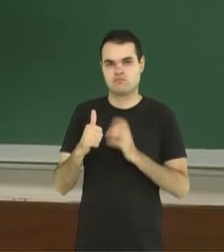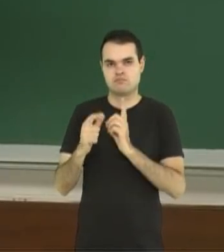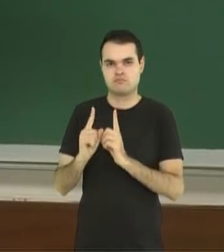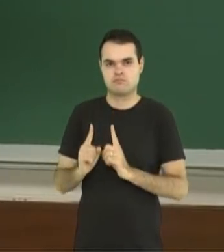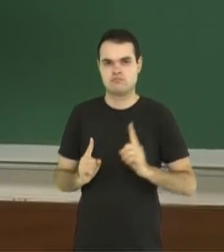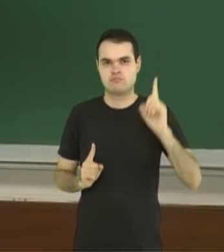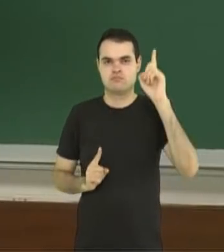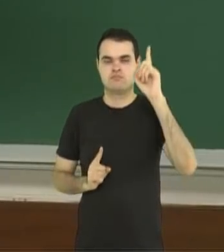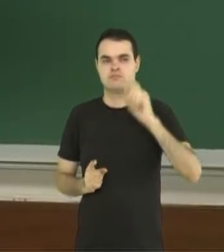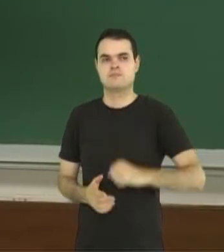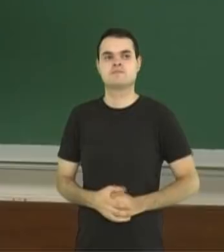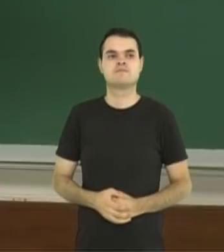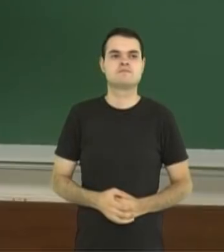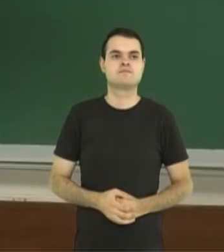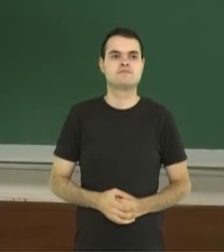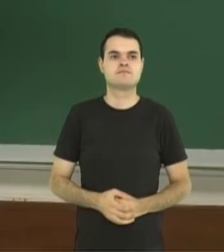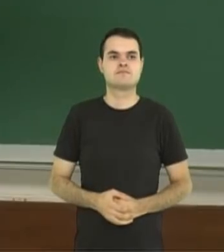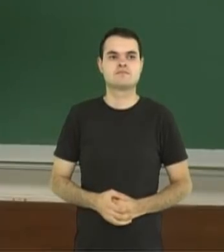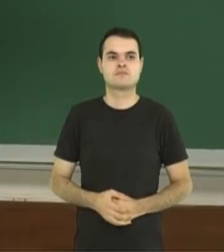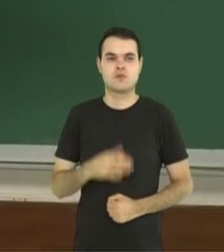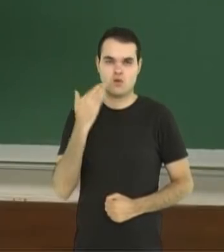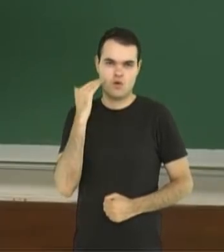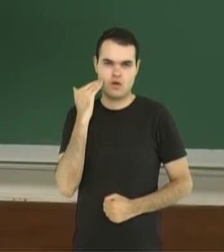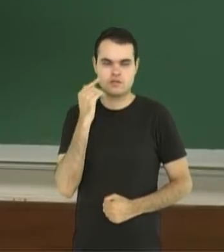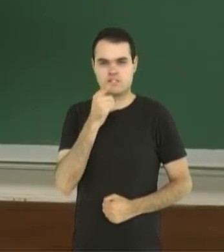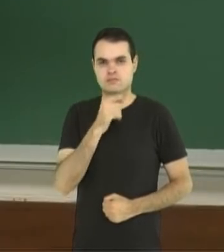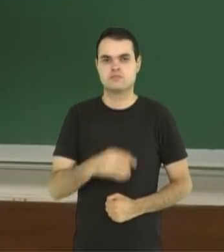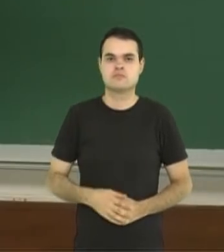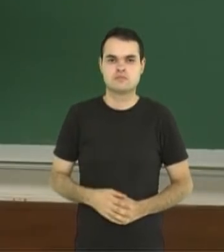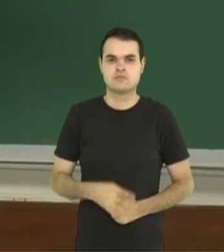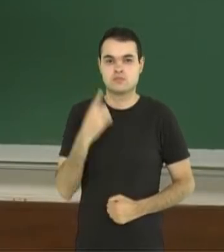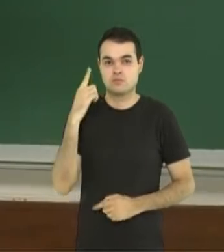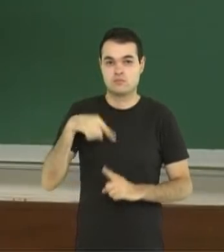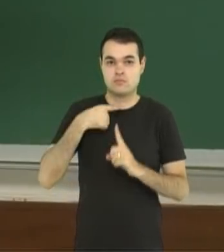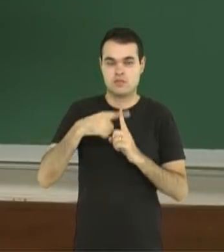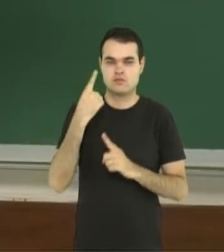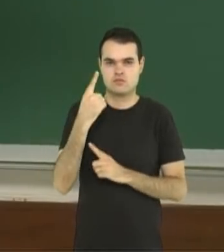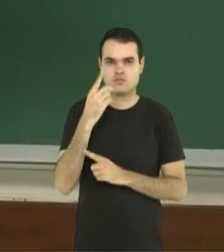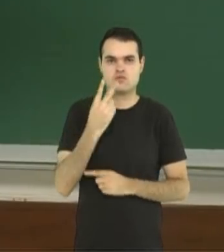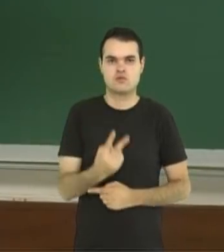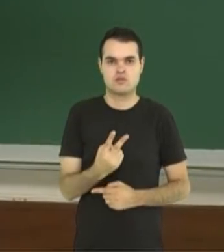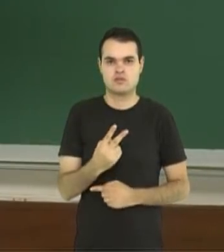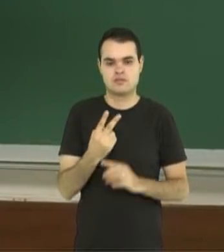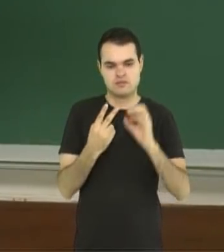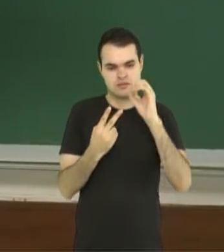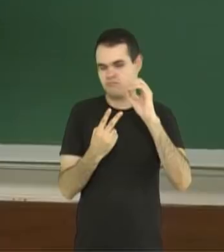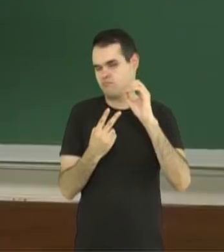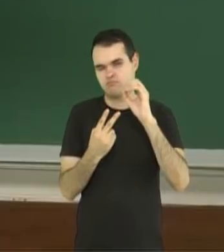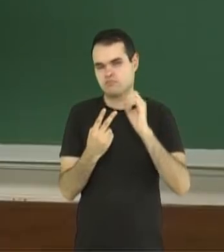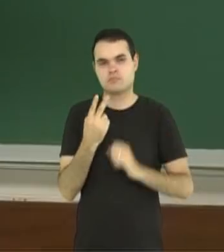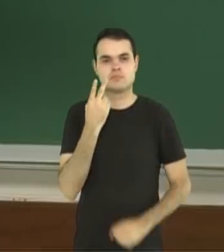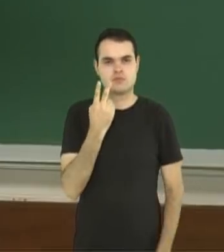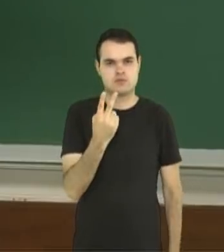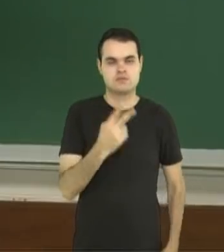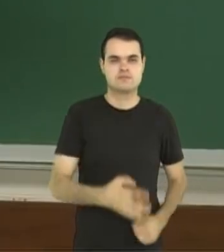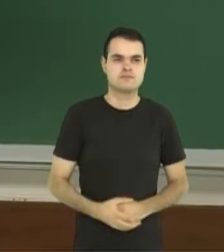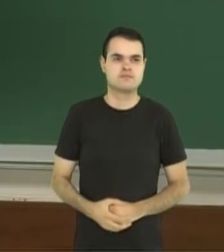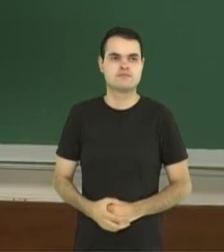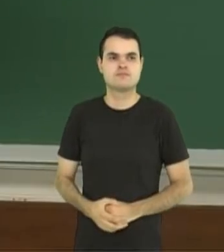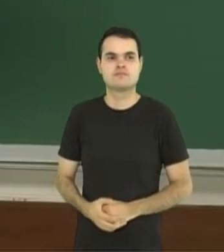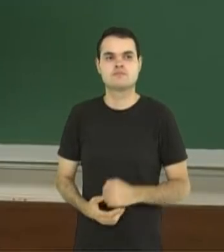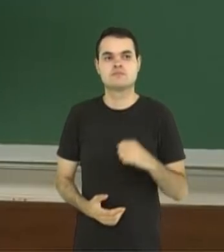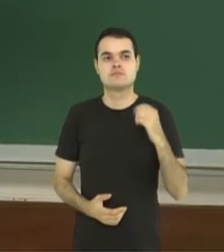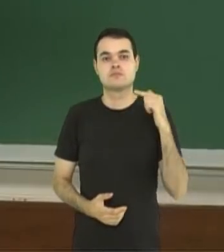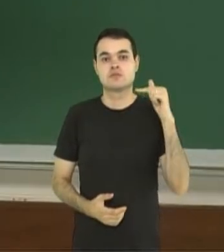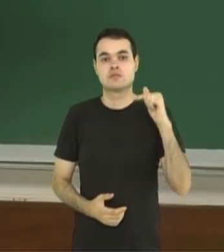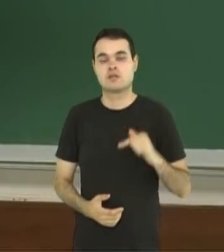aquele 1 rosinha ali, ó, tá? Beleza? Então, aí, 1 mais 1, 2, né? Porque aqui eu tenho 0, 1 mais 1, 2 mais 0, 2.